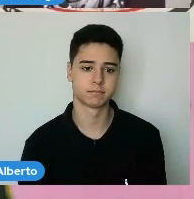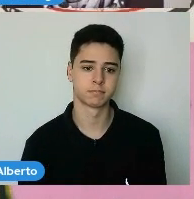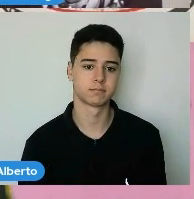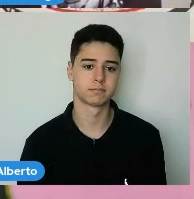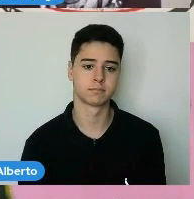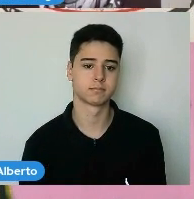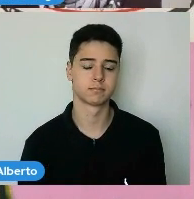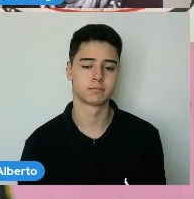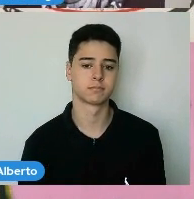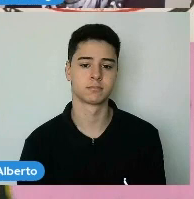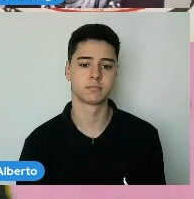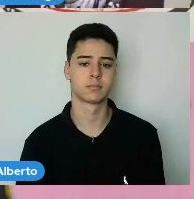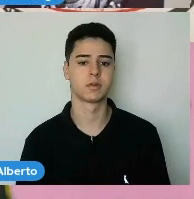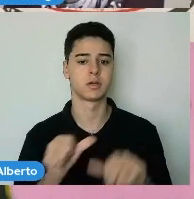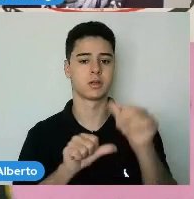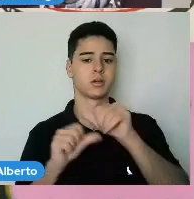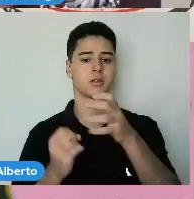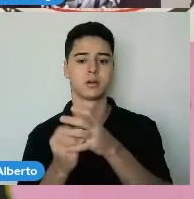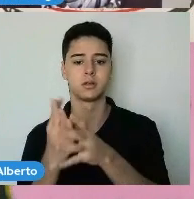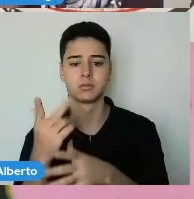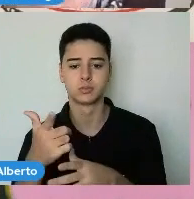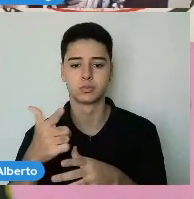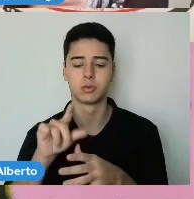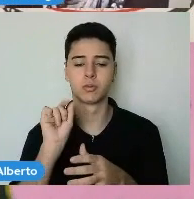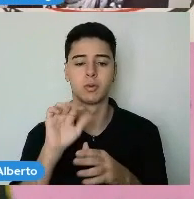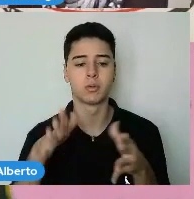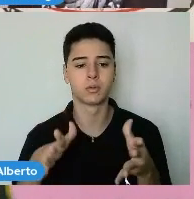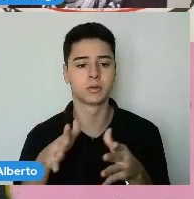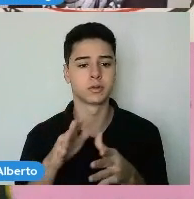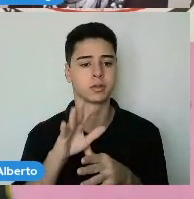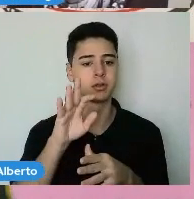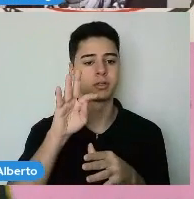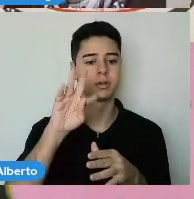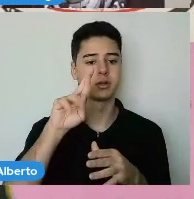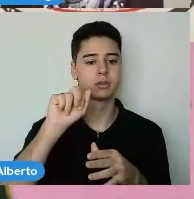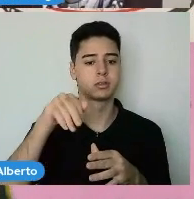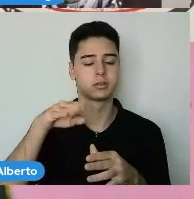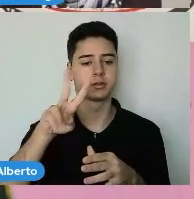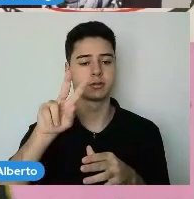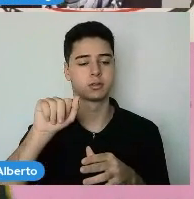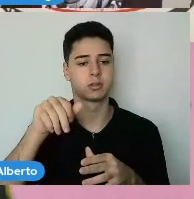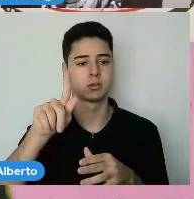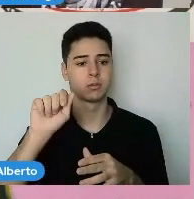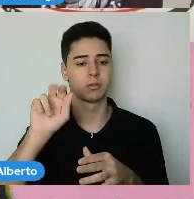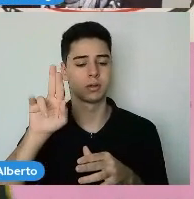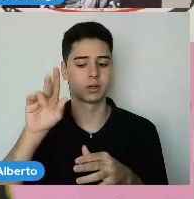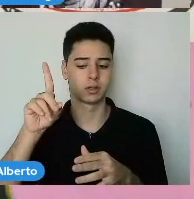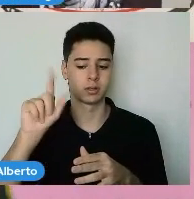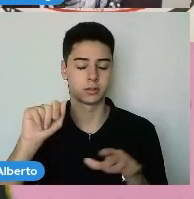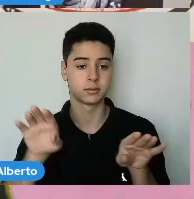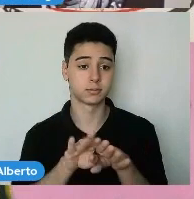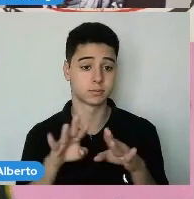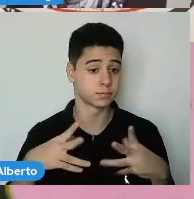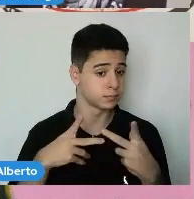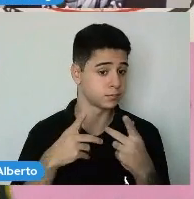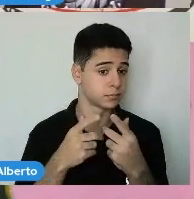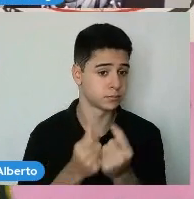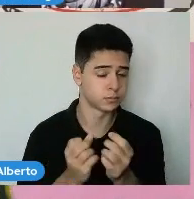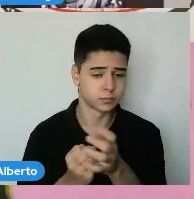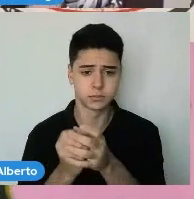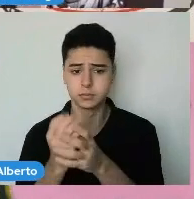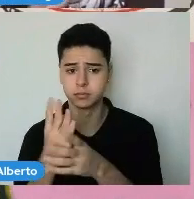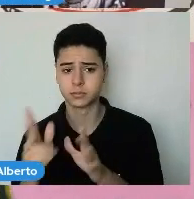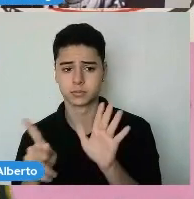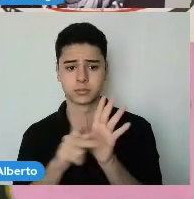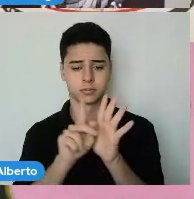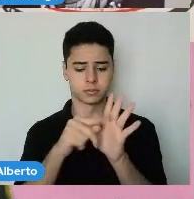Apropriações e ressignificações. A Transvanguarda também se vale desse conceito, tá? De apropriações e ressignificações. Mas